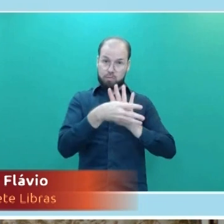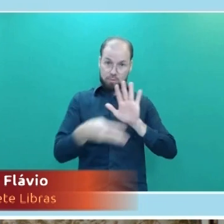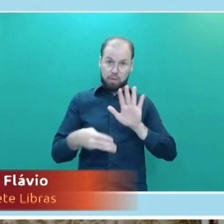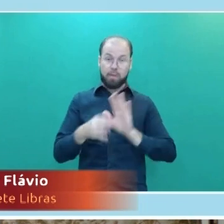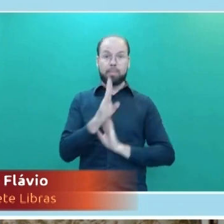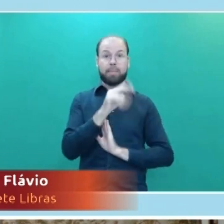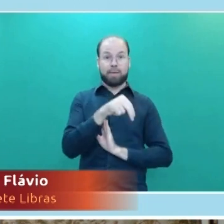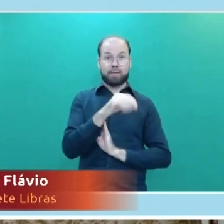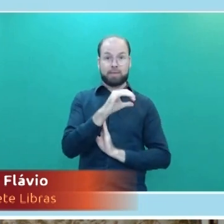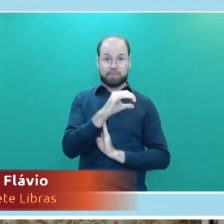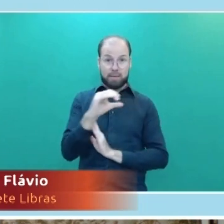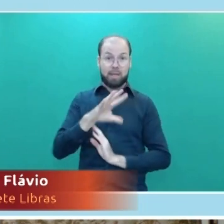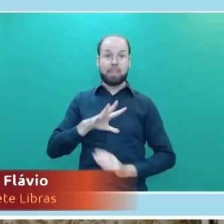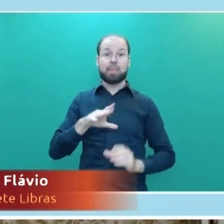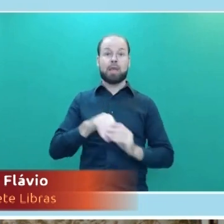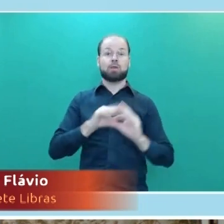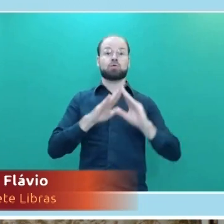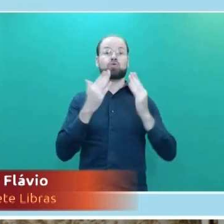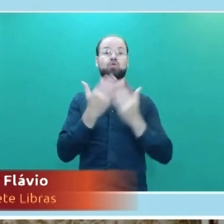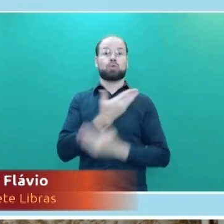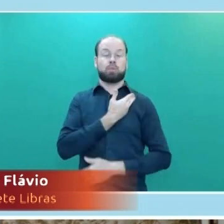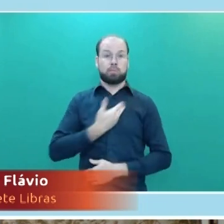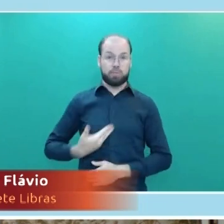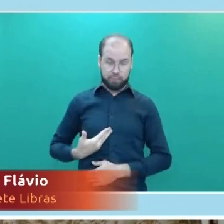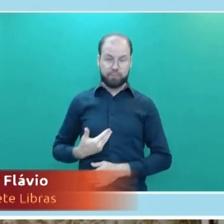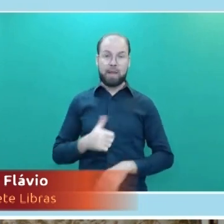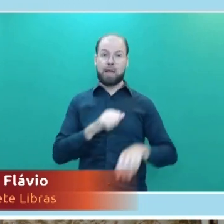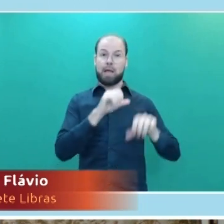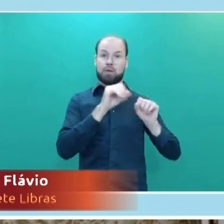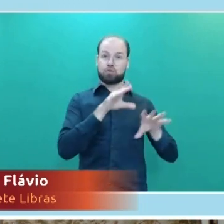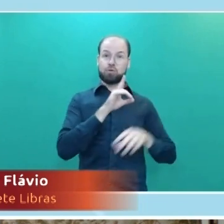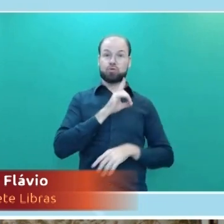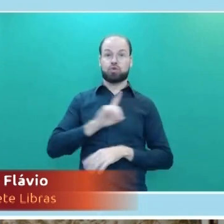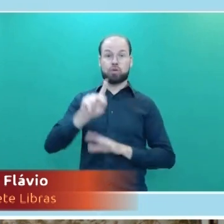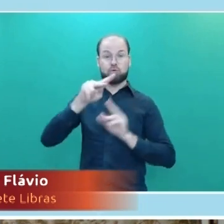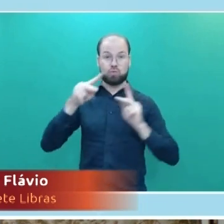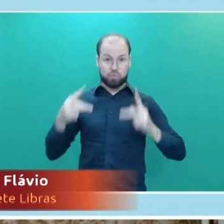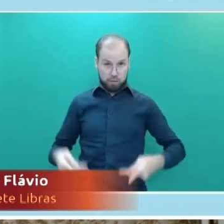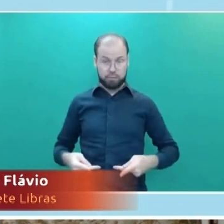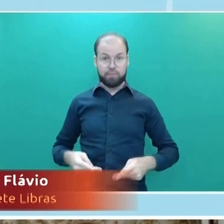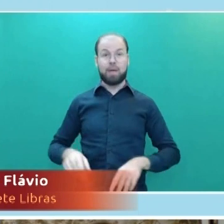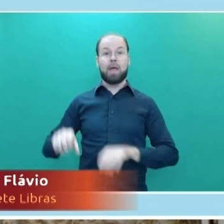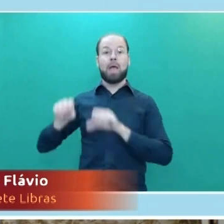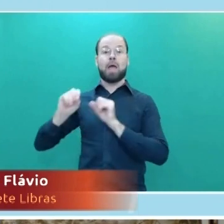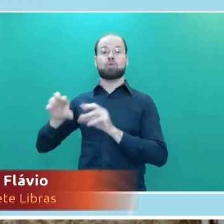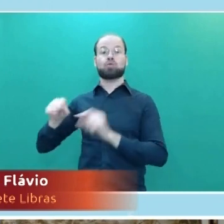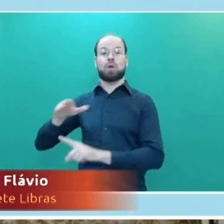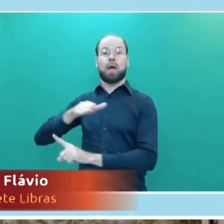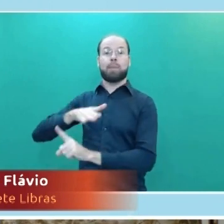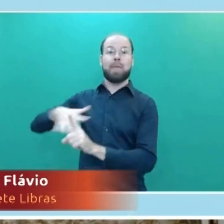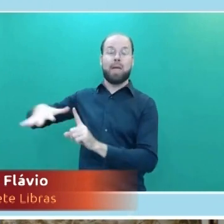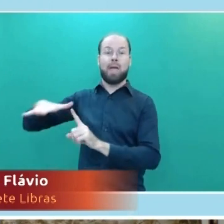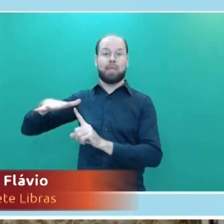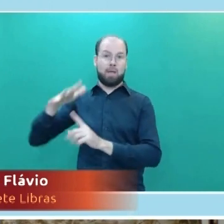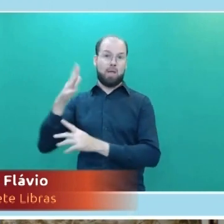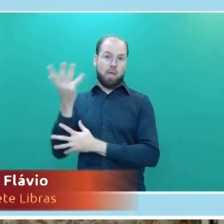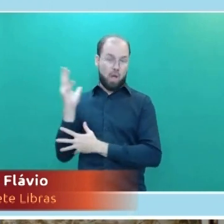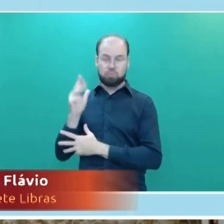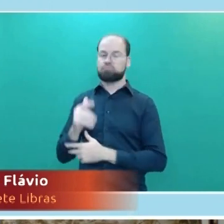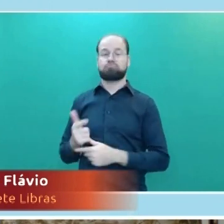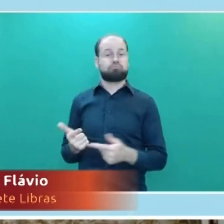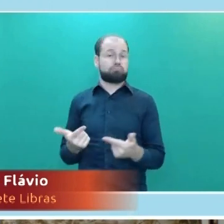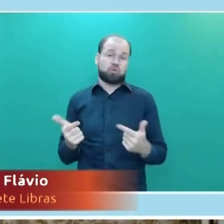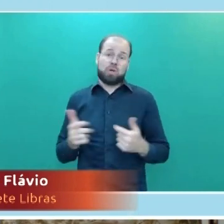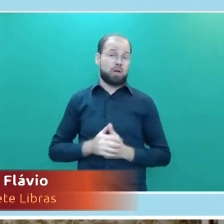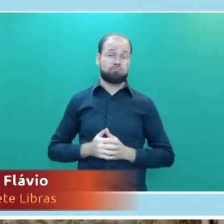ensino público, educação em direitos humanos e educação ambiental, são duas coisas que não inexistem. Elas